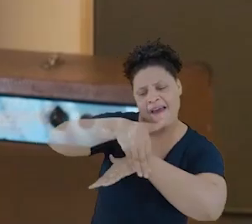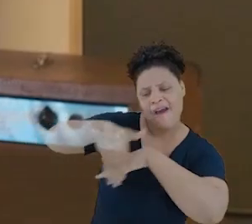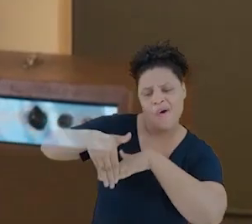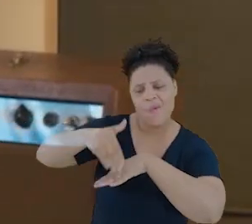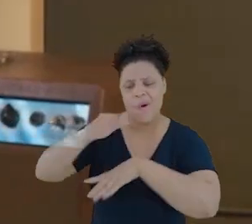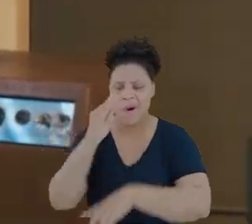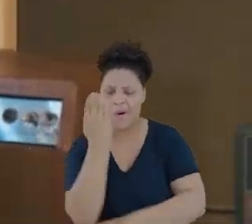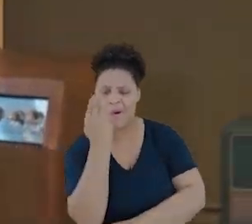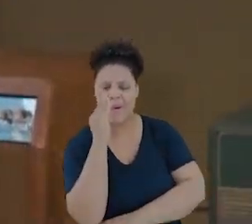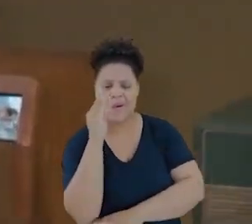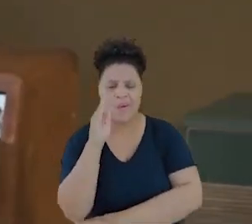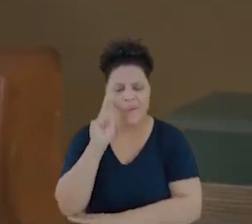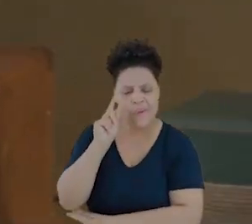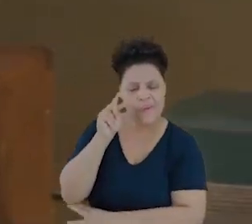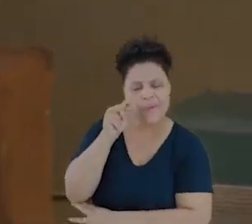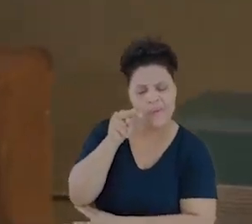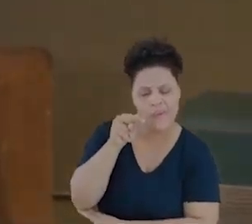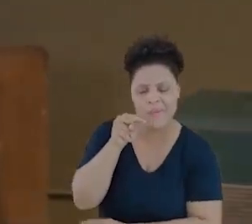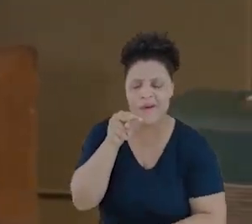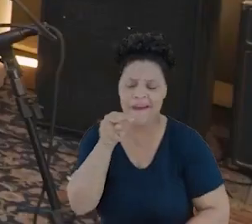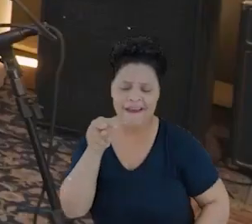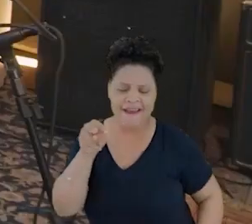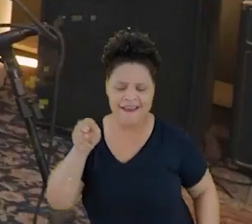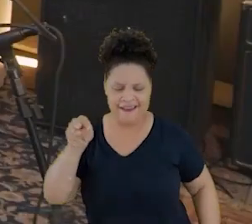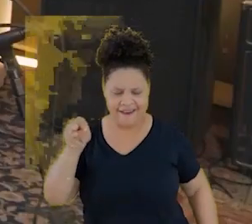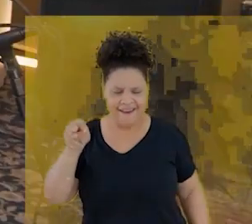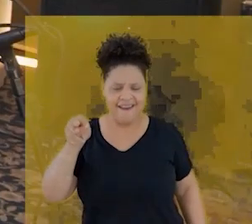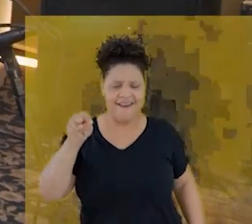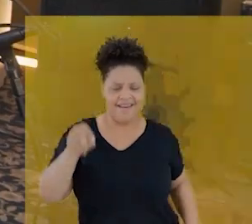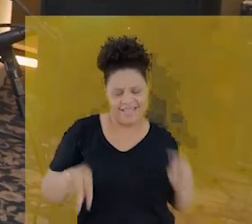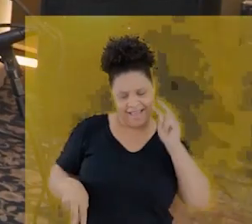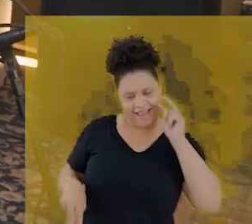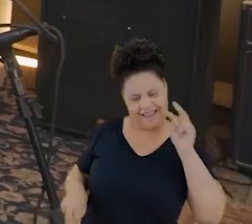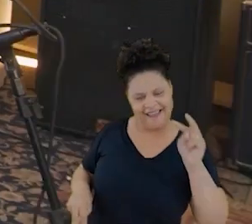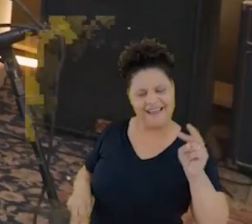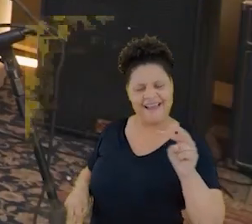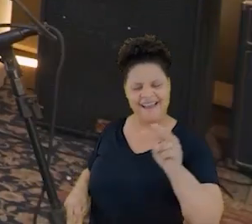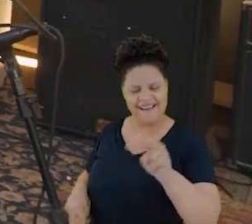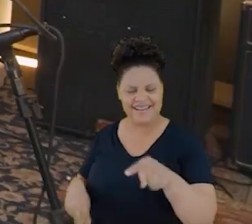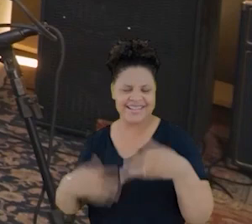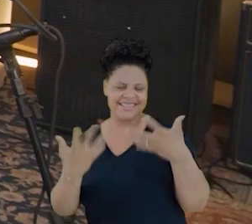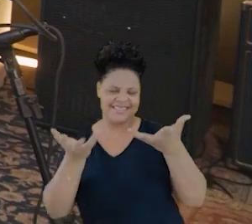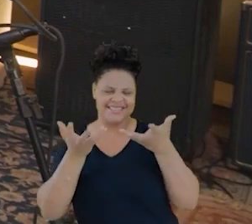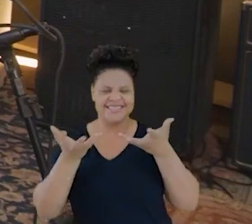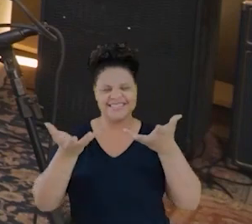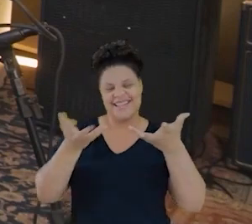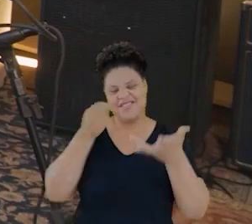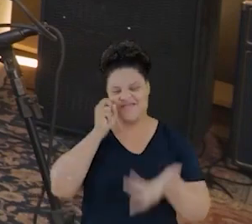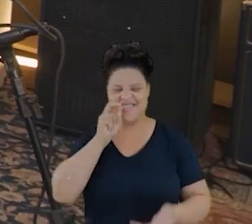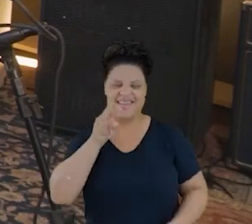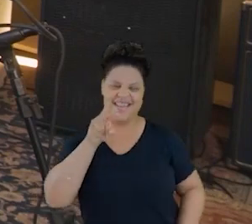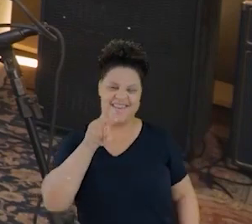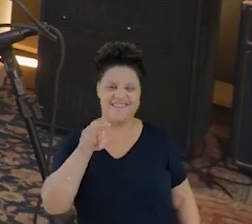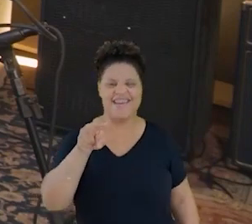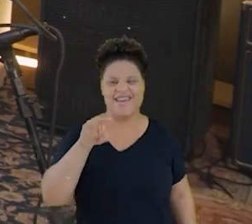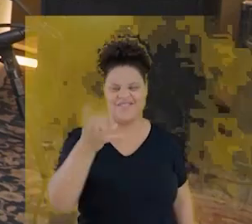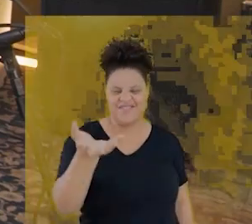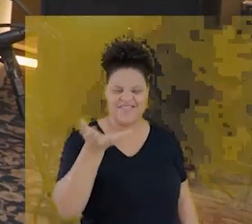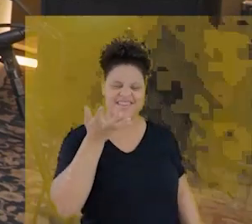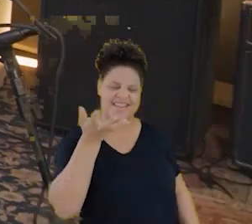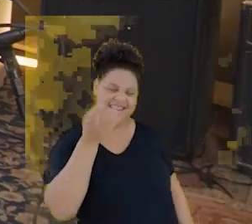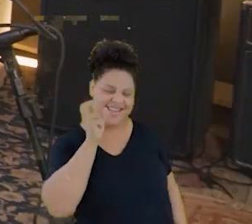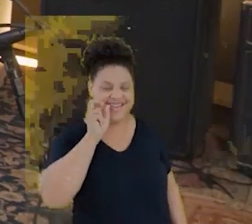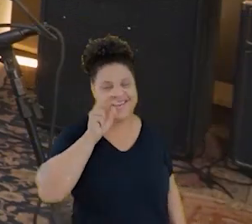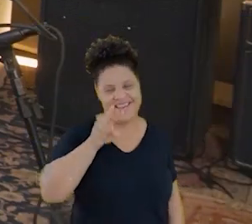ladeira o pau cai, eu quero ver, eu quero ver. Na ladeira o pau cai, eu quero ver, eu